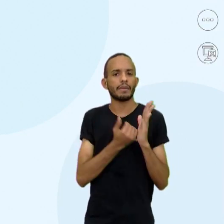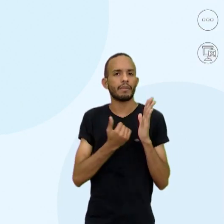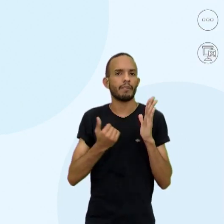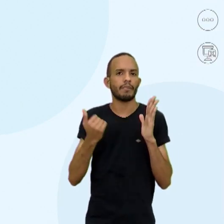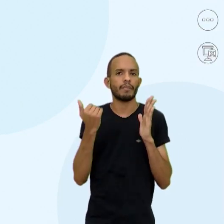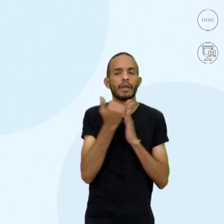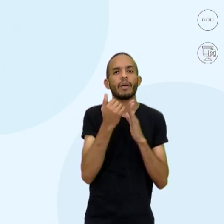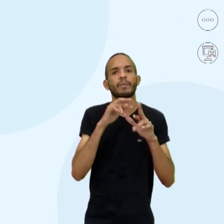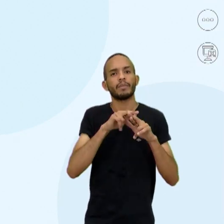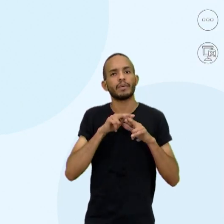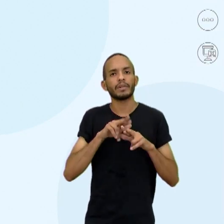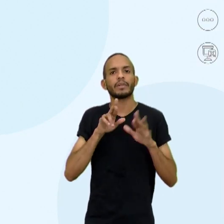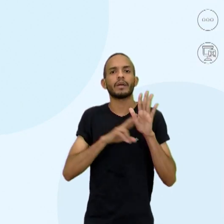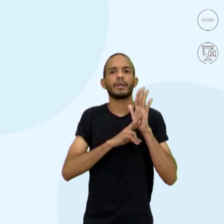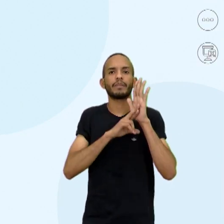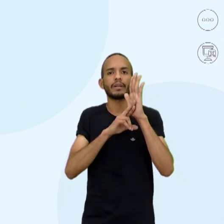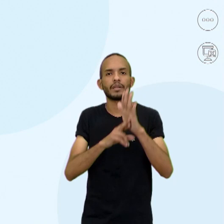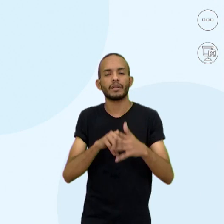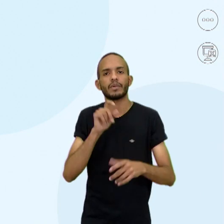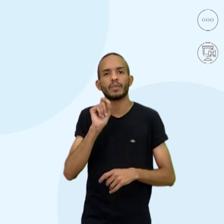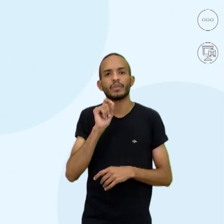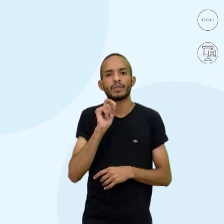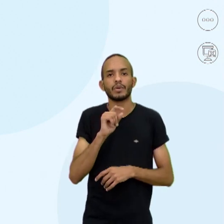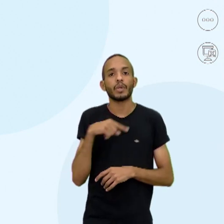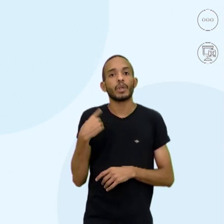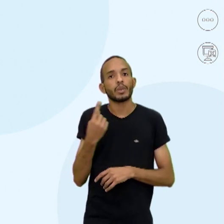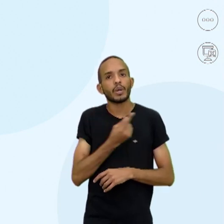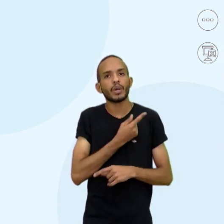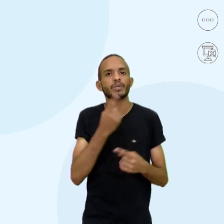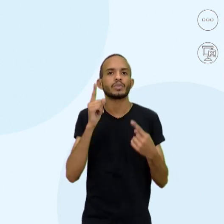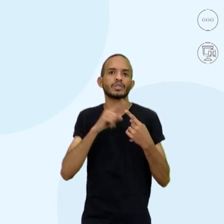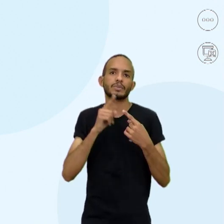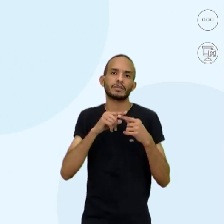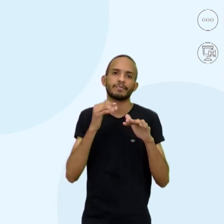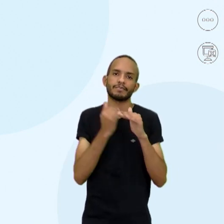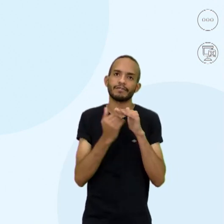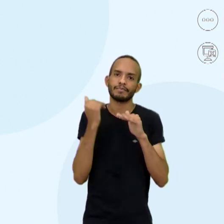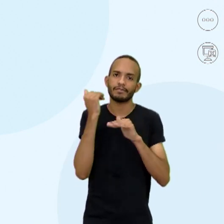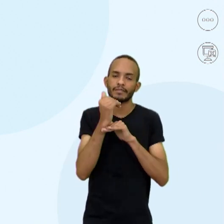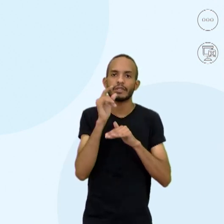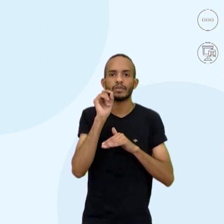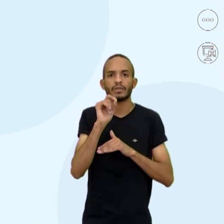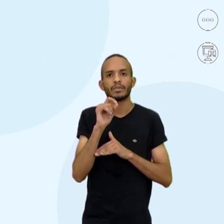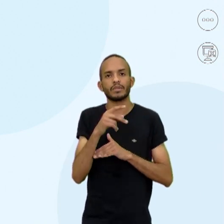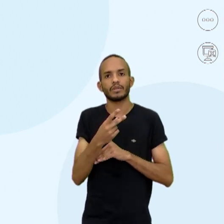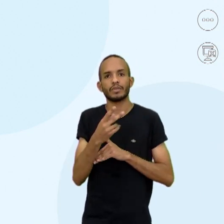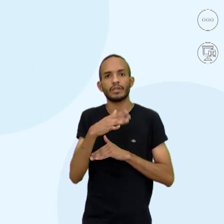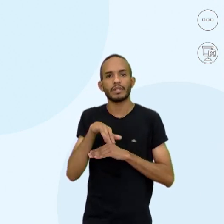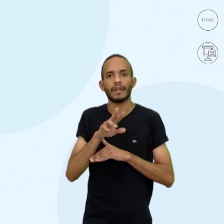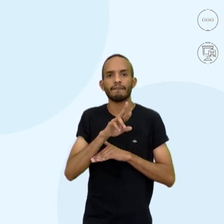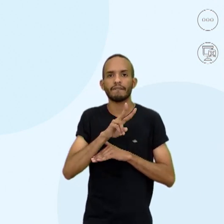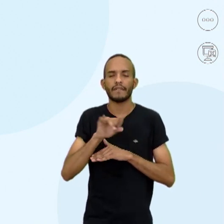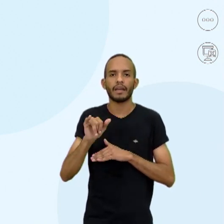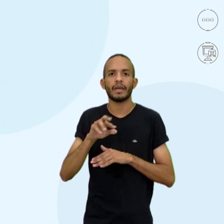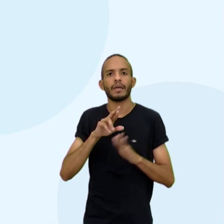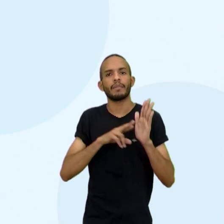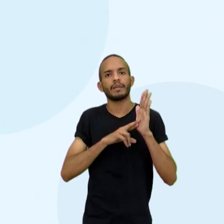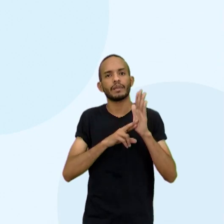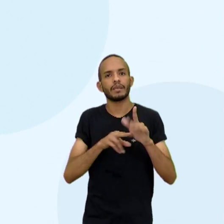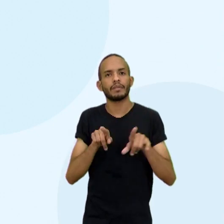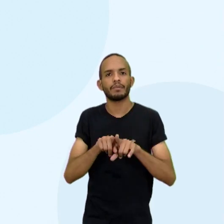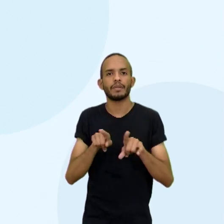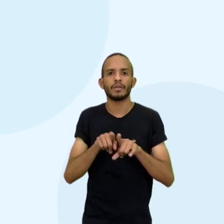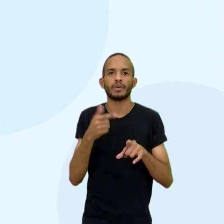maior, portanto ele representa o nosso segmento maior, tá certo? O 2 aqui, ó, vai representar o